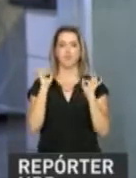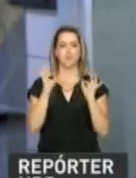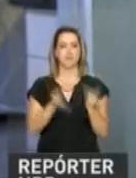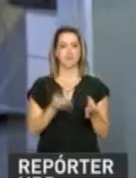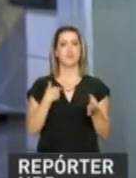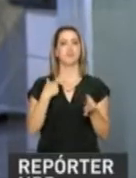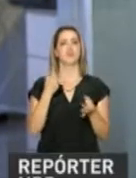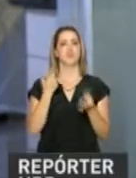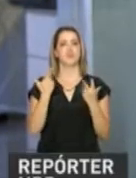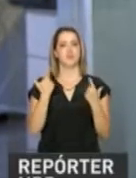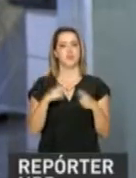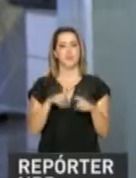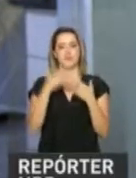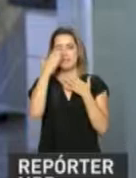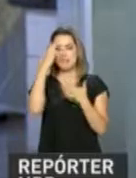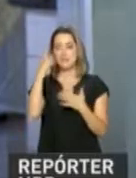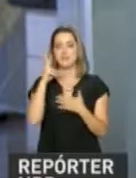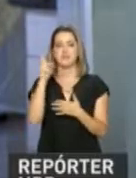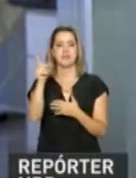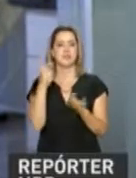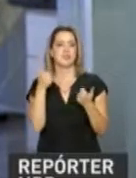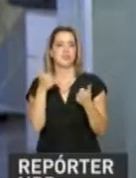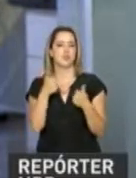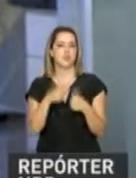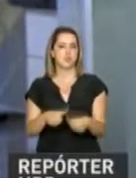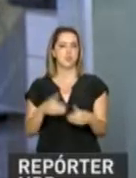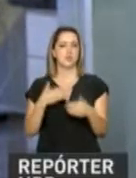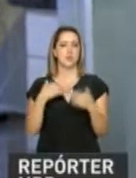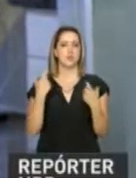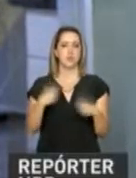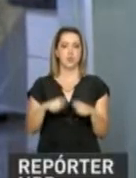Deus eu estou numa instituição que eu tenho carreira,